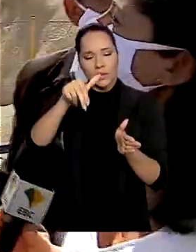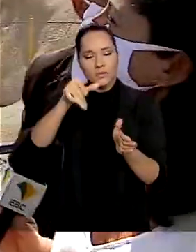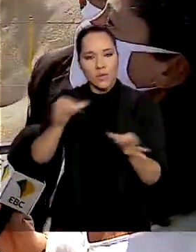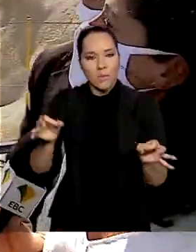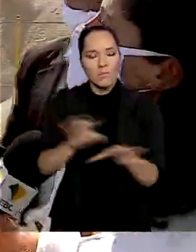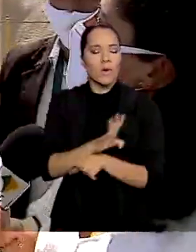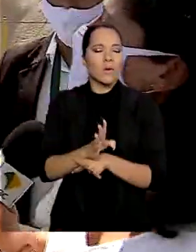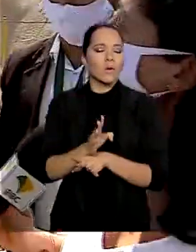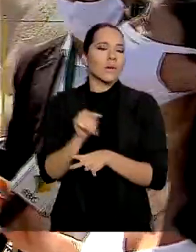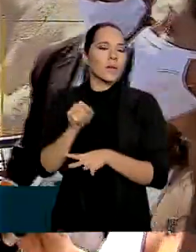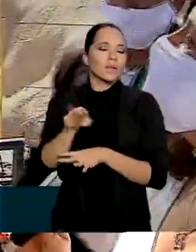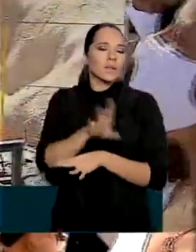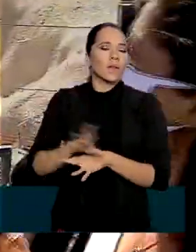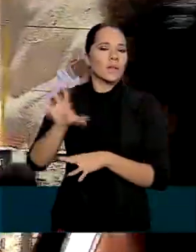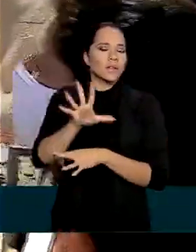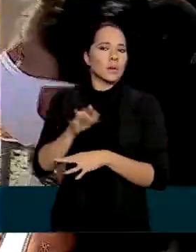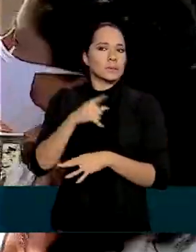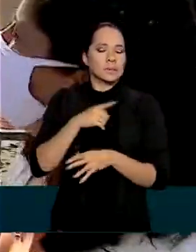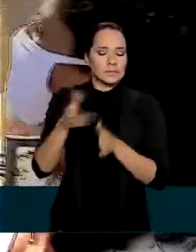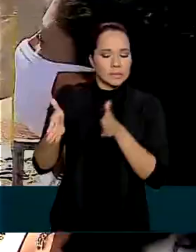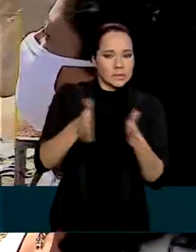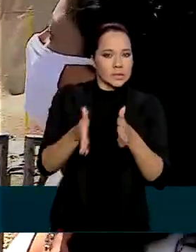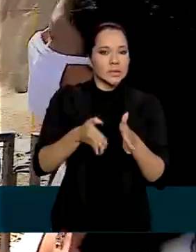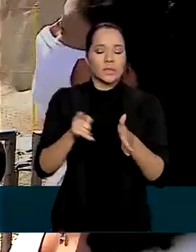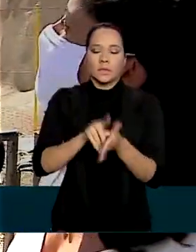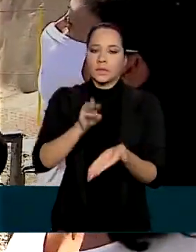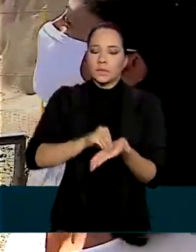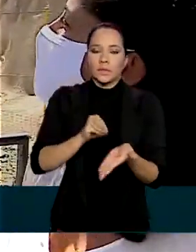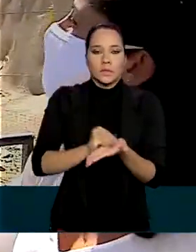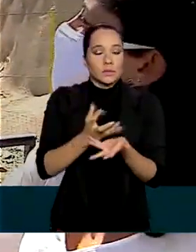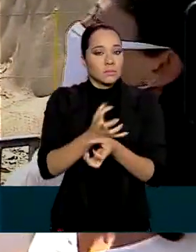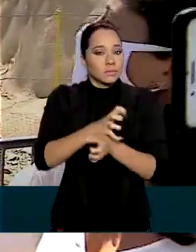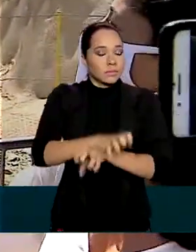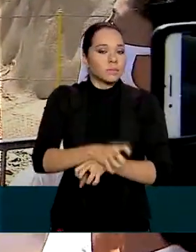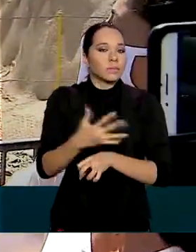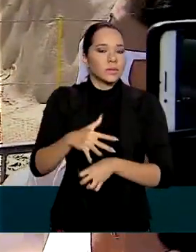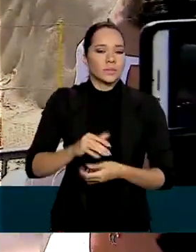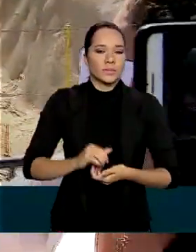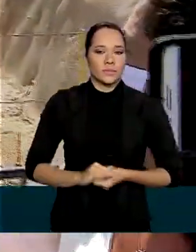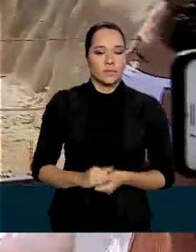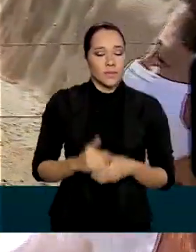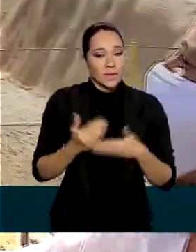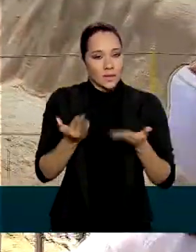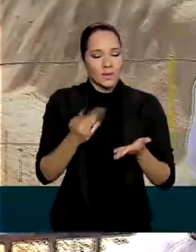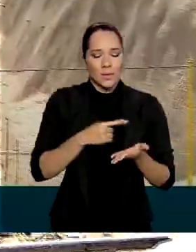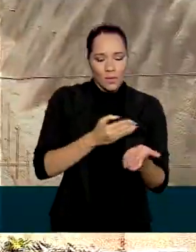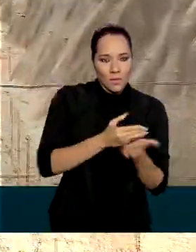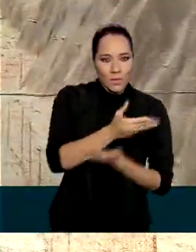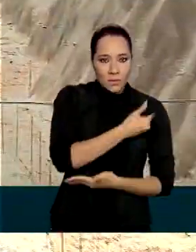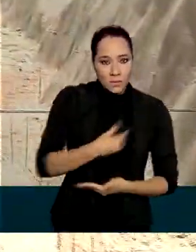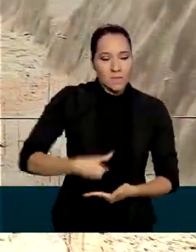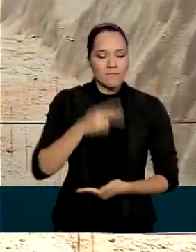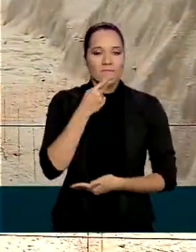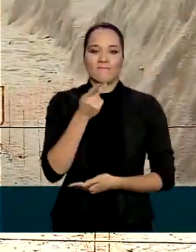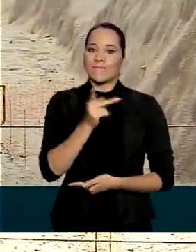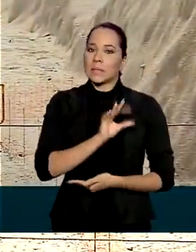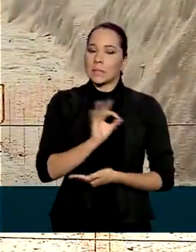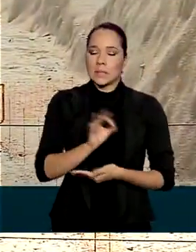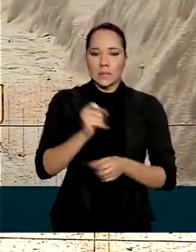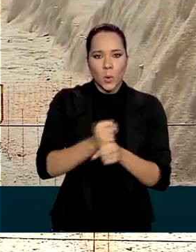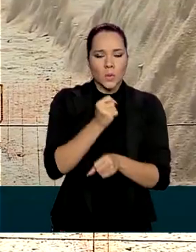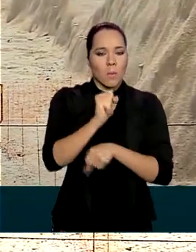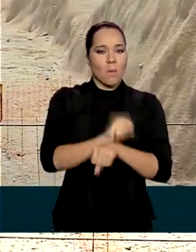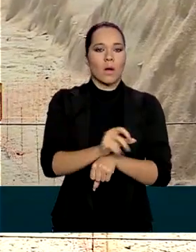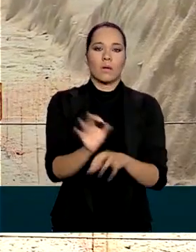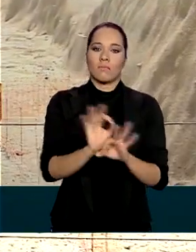a expectativa do governo para essa região que viveu tanto tempo a falta de água, a escassez de água? Foi a recomendação desde o início do governo que não deixaríamos de uma obra